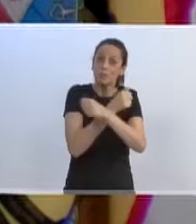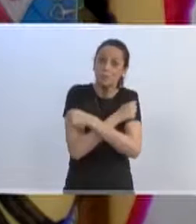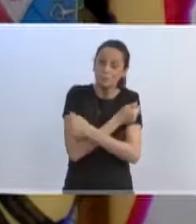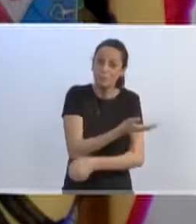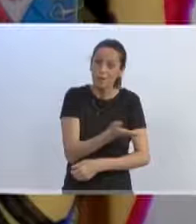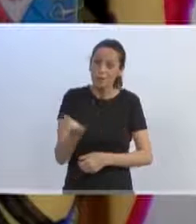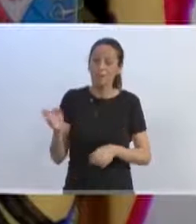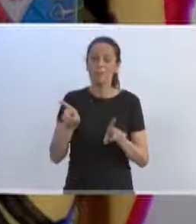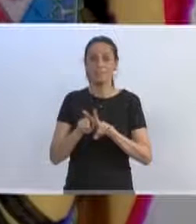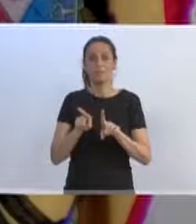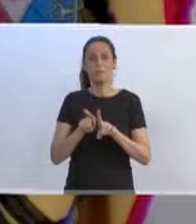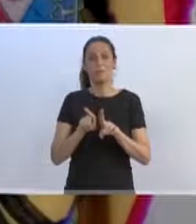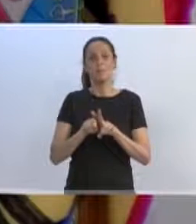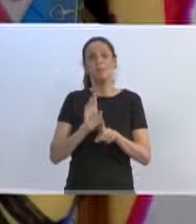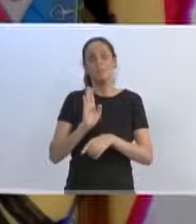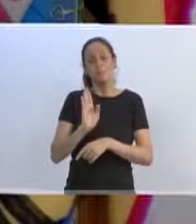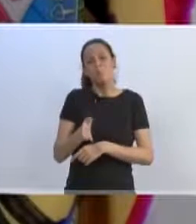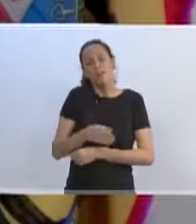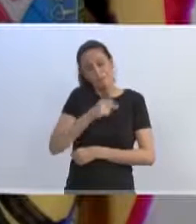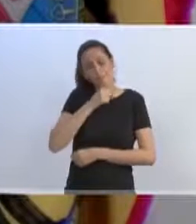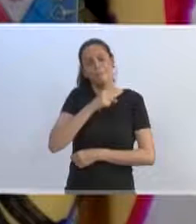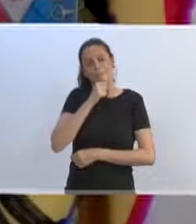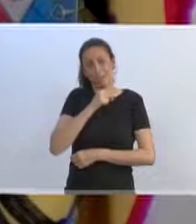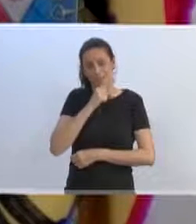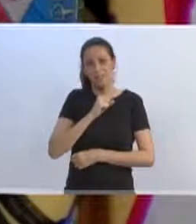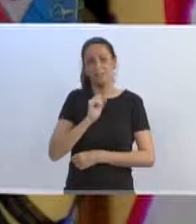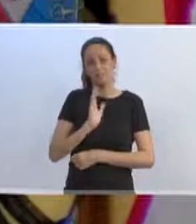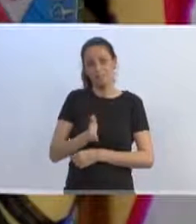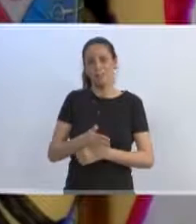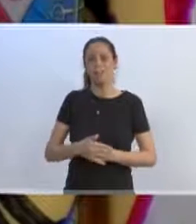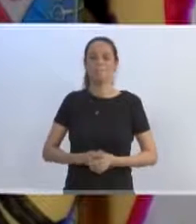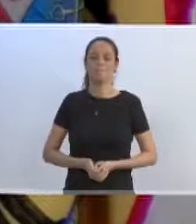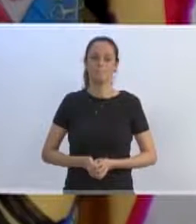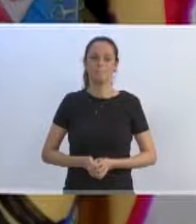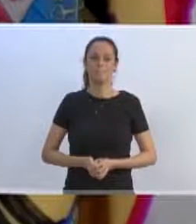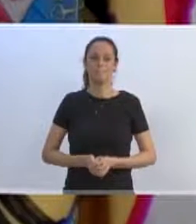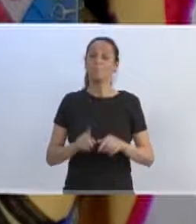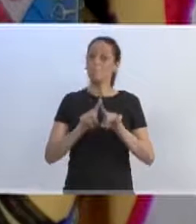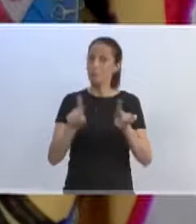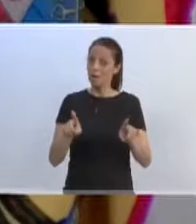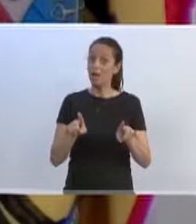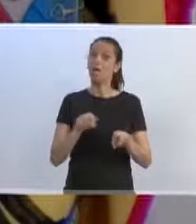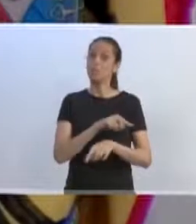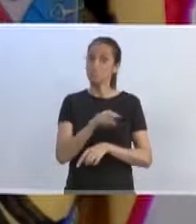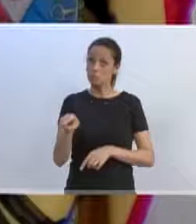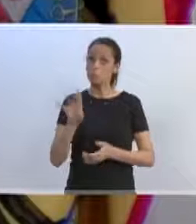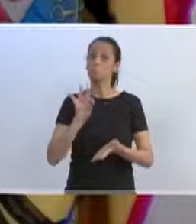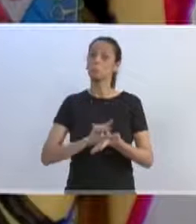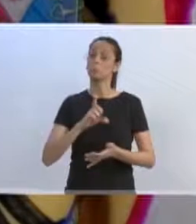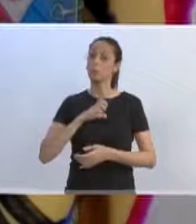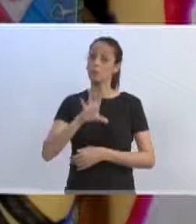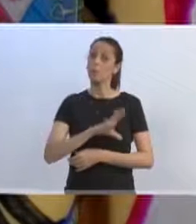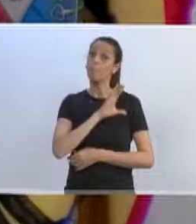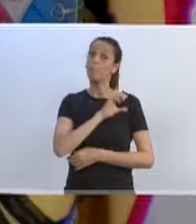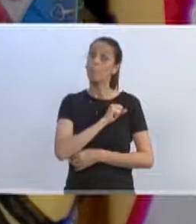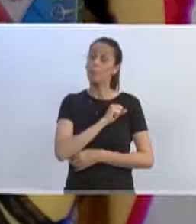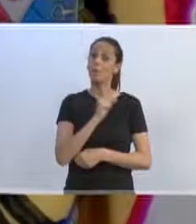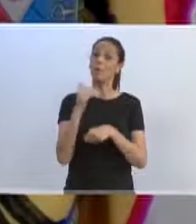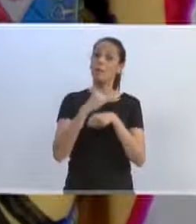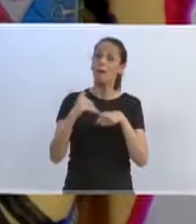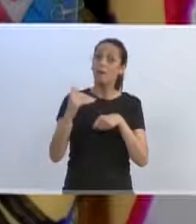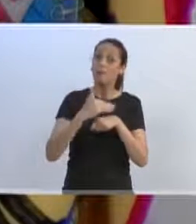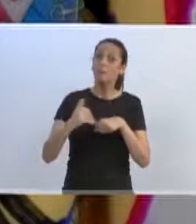e determina que também terão prioridade no atendimento em serviços públicos e em estabelecimentos